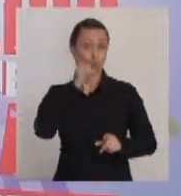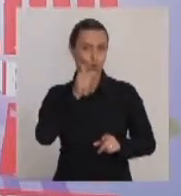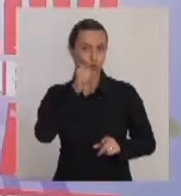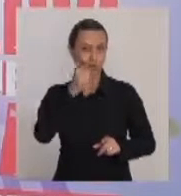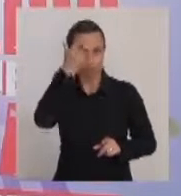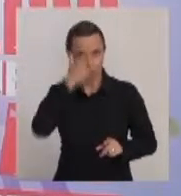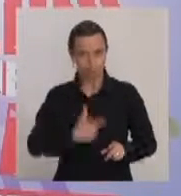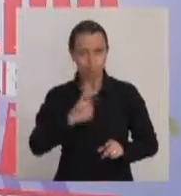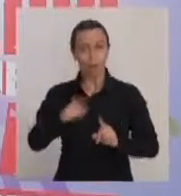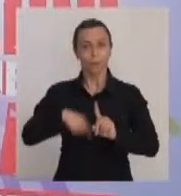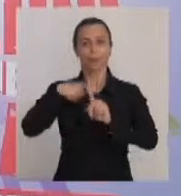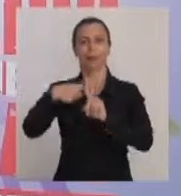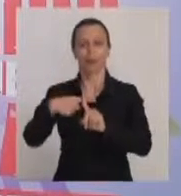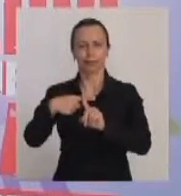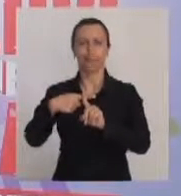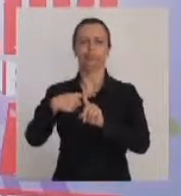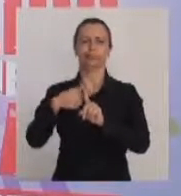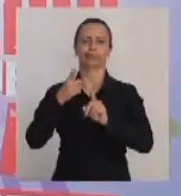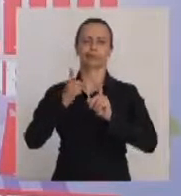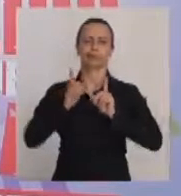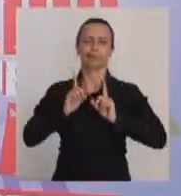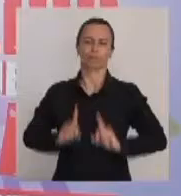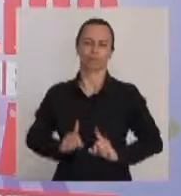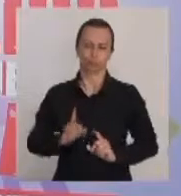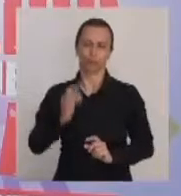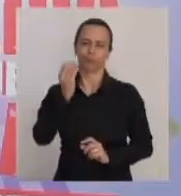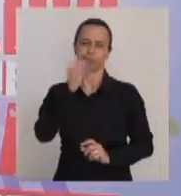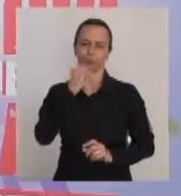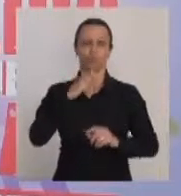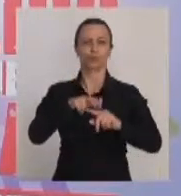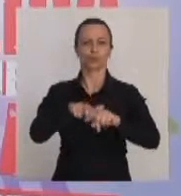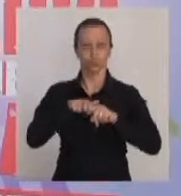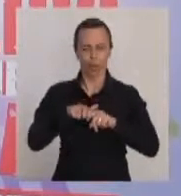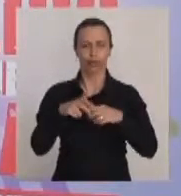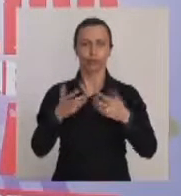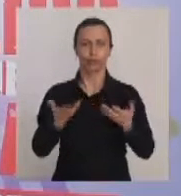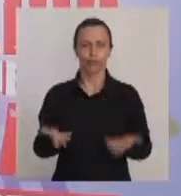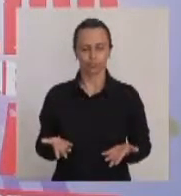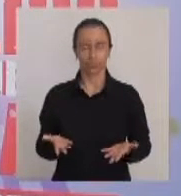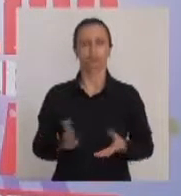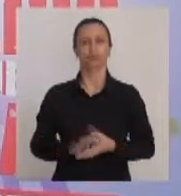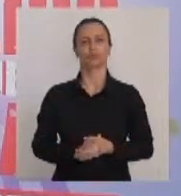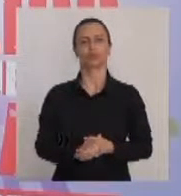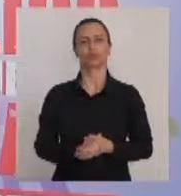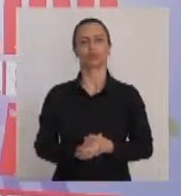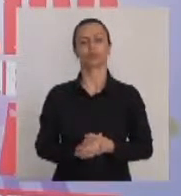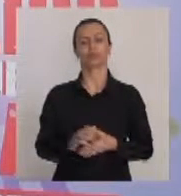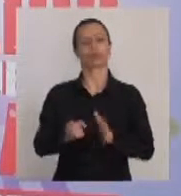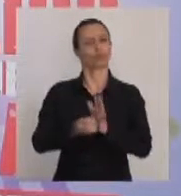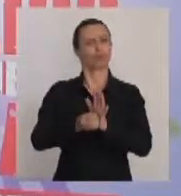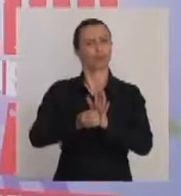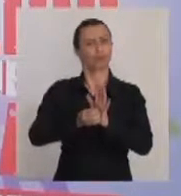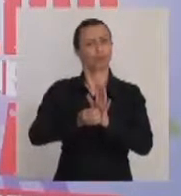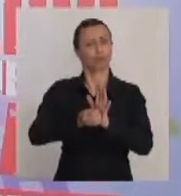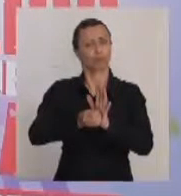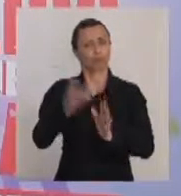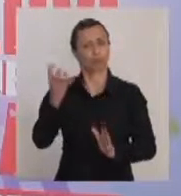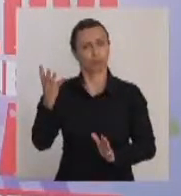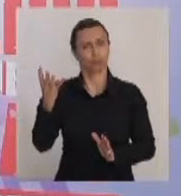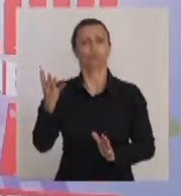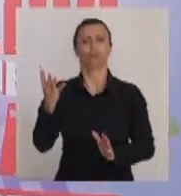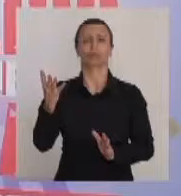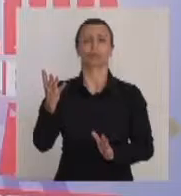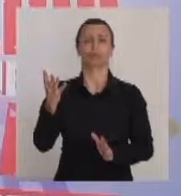da diferença de gênero, ela teria a vulnerabilidade causada pela própria deficiência, né? Que